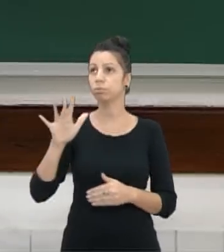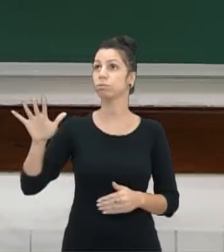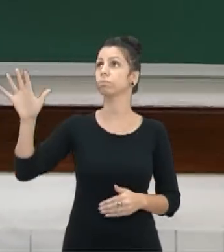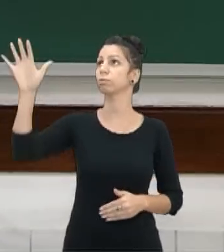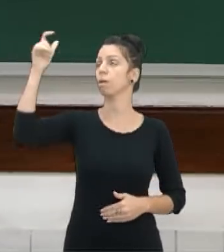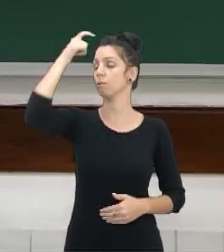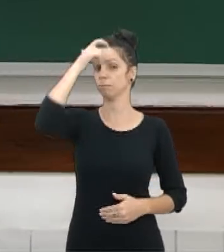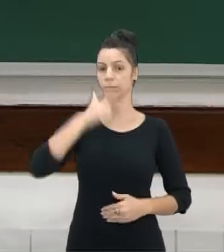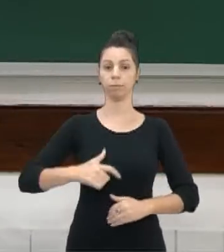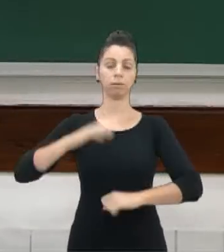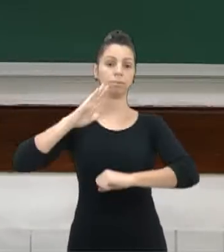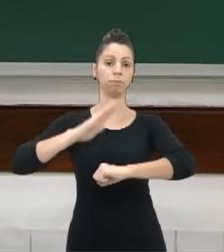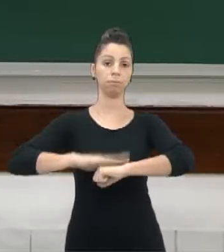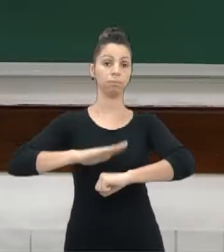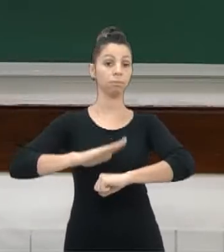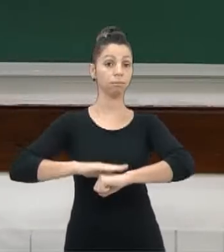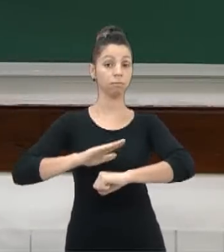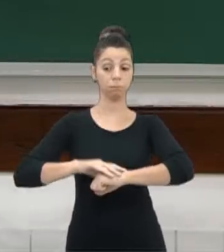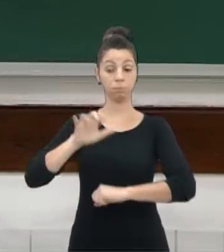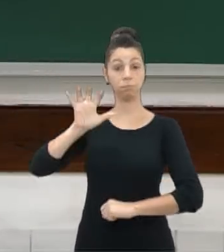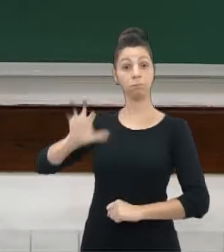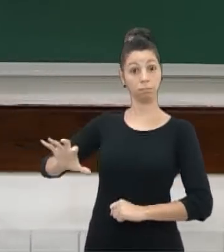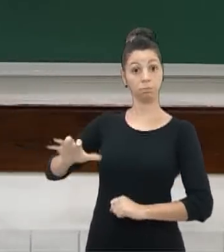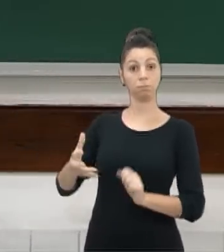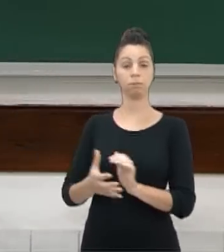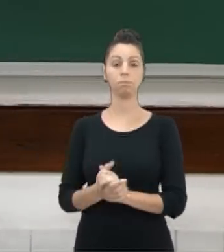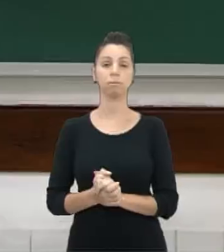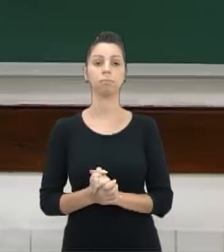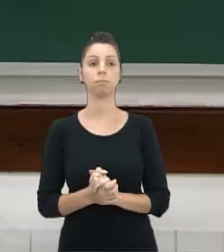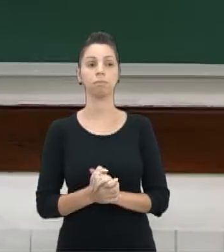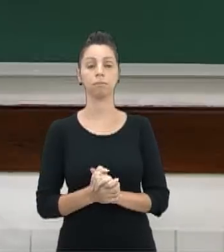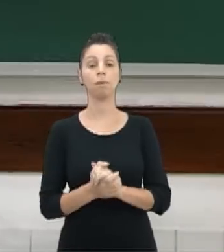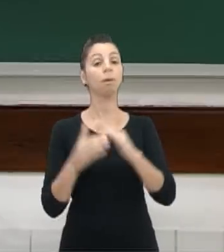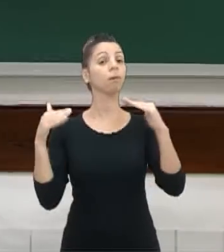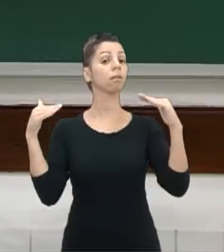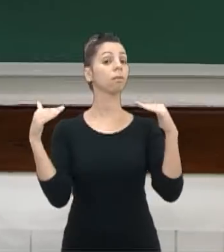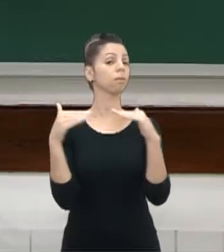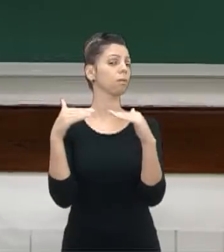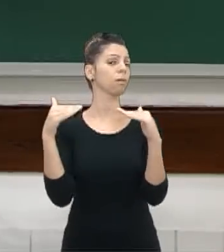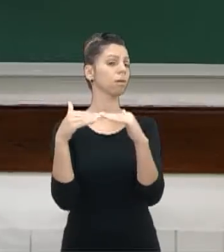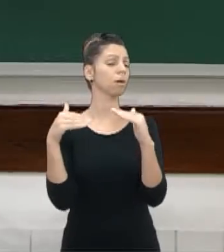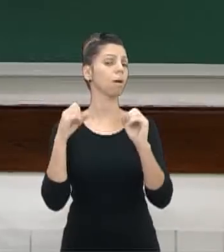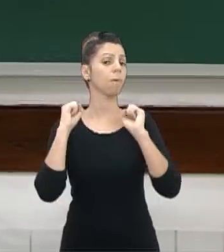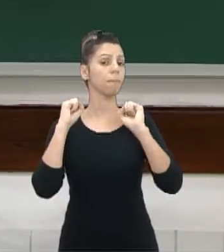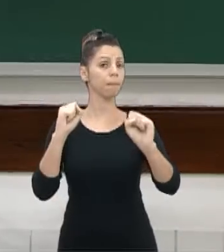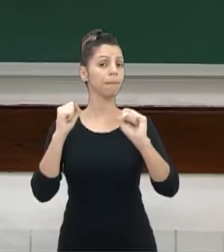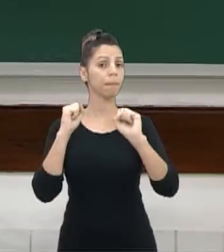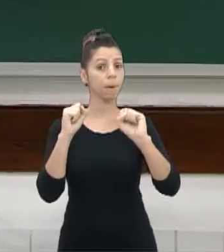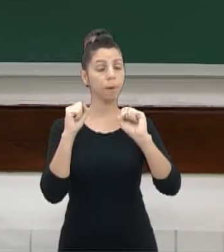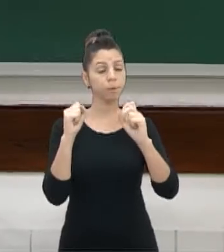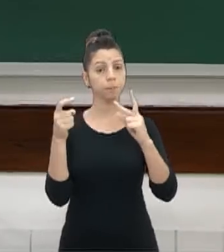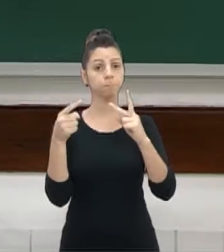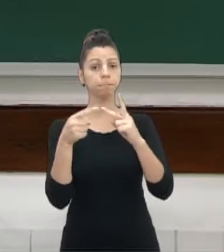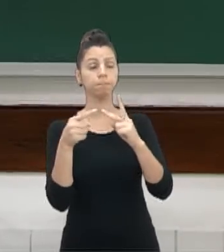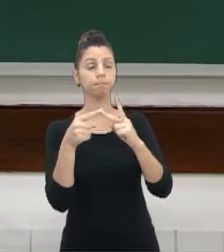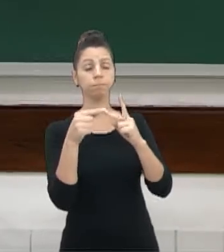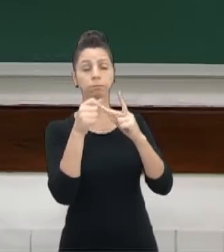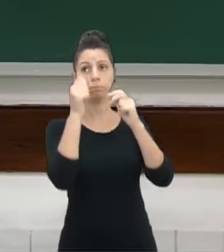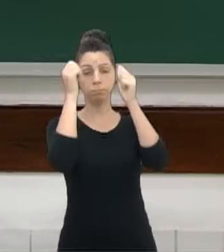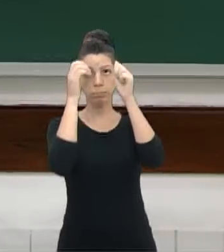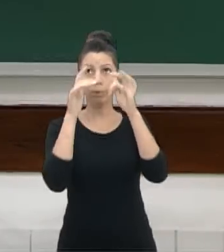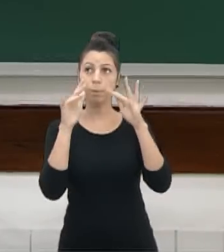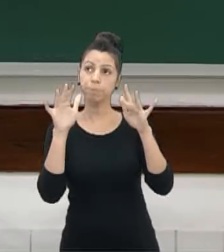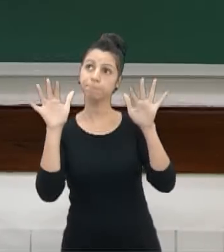si mesmo é o que ela é? Você concorda que o que você pode, o que você pensa, aliás, se